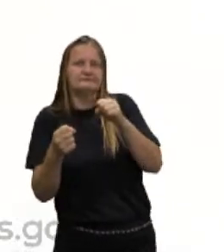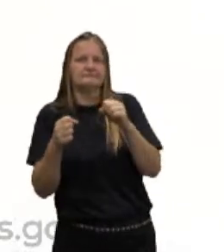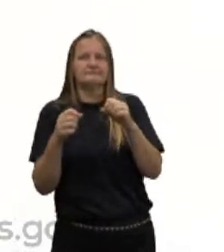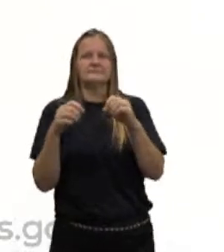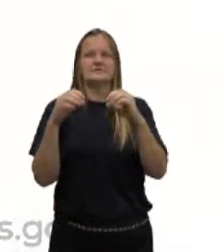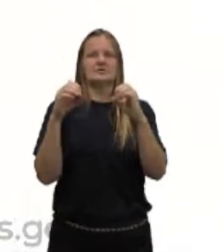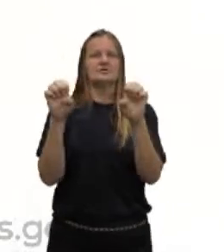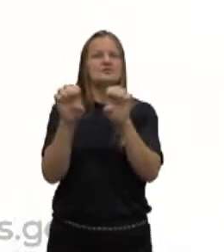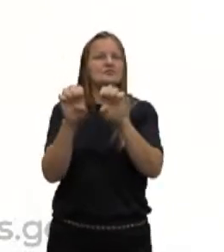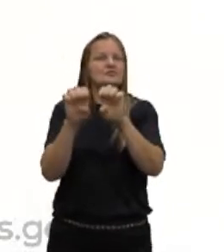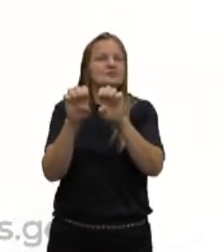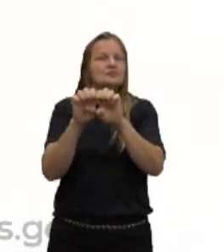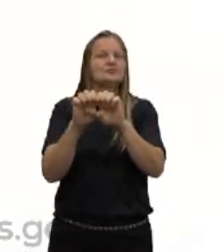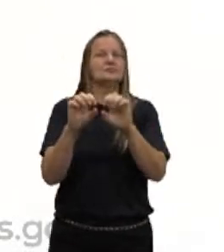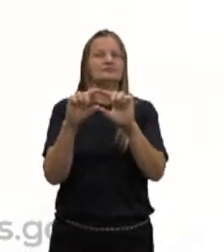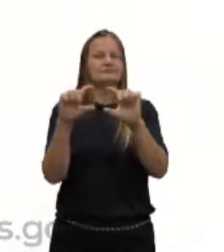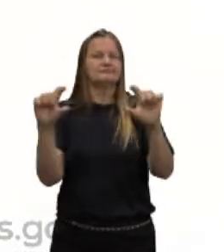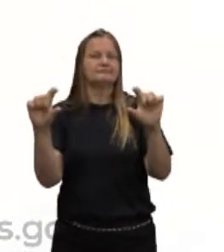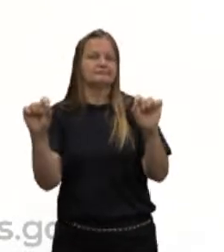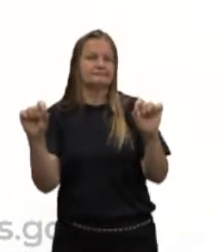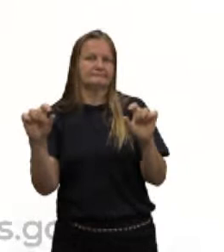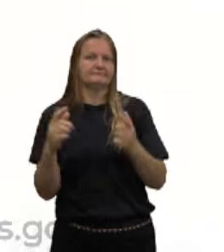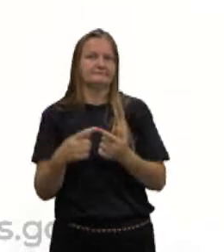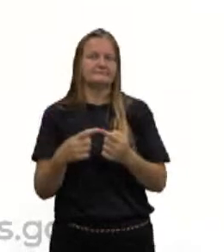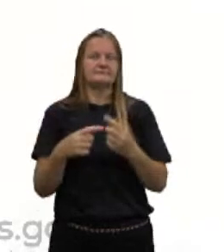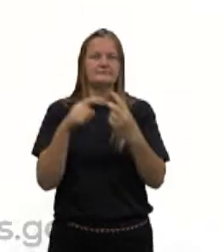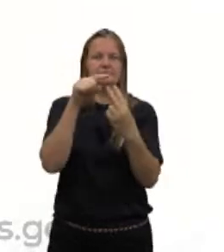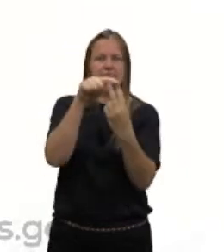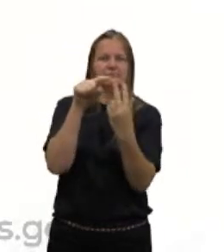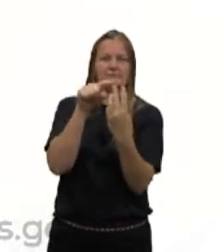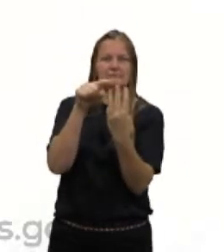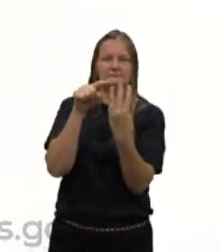oração? Né? Eu tenho três elementos.